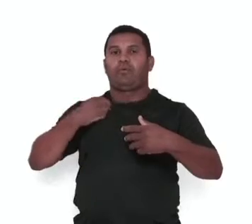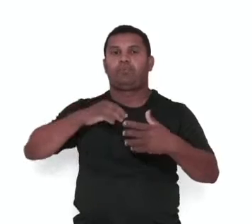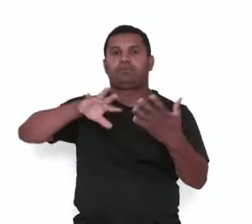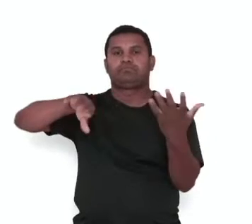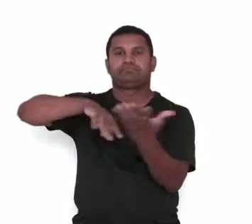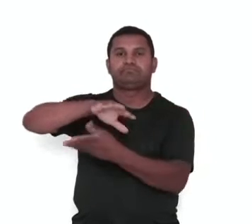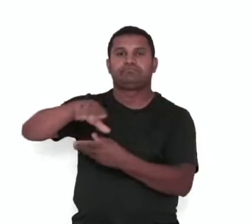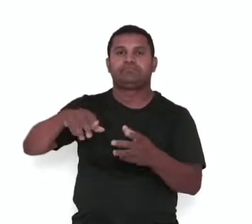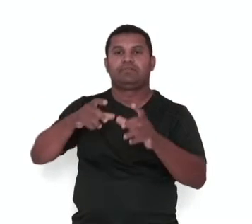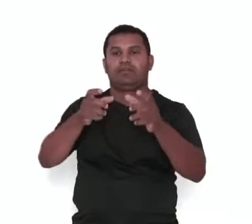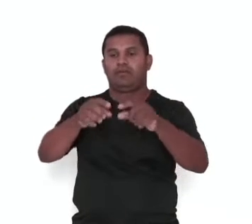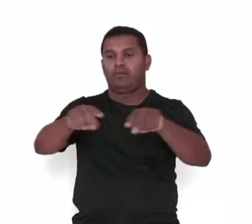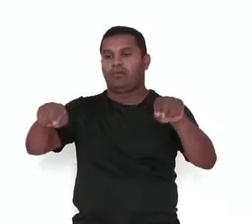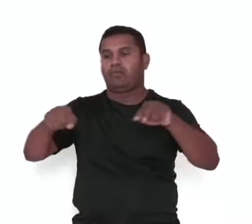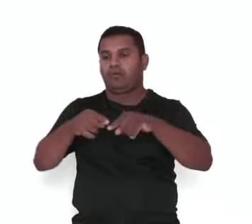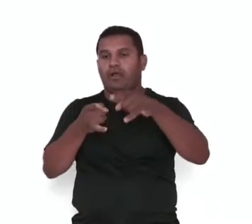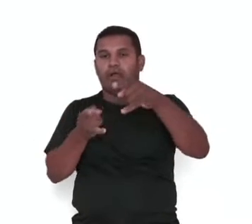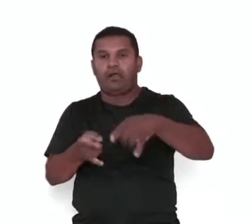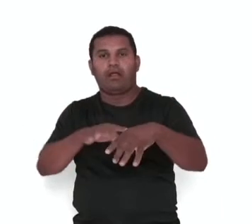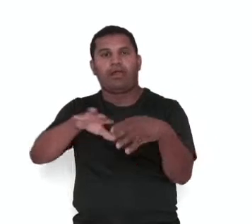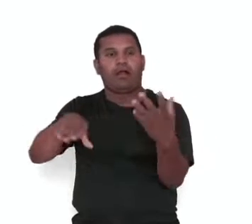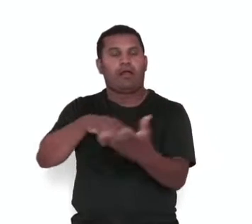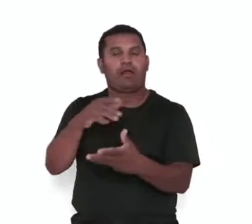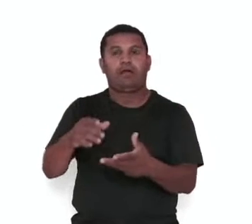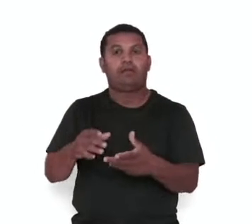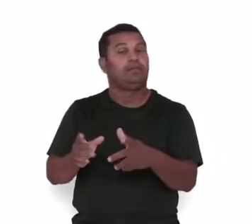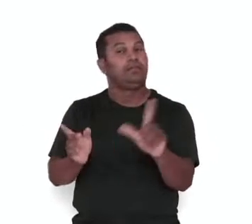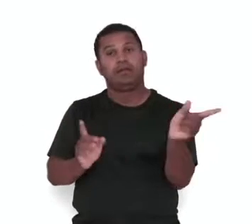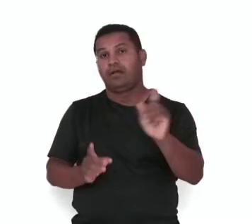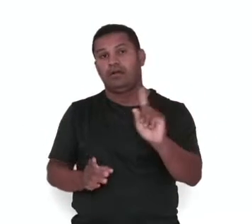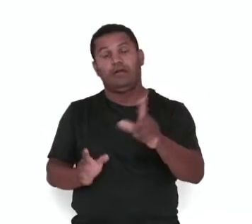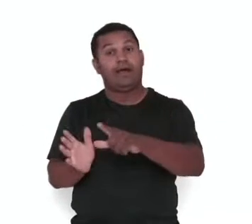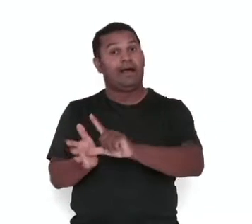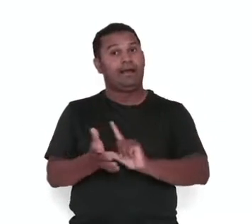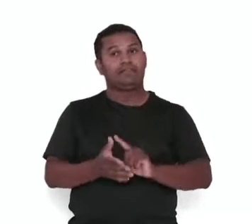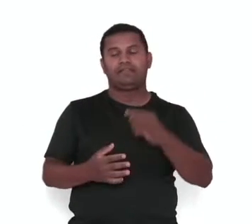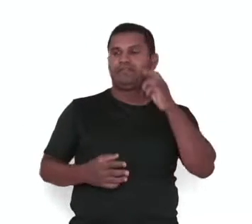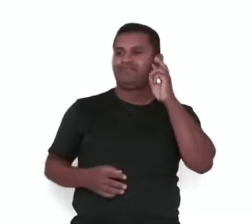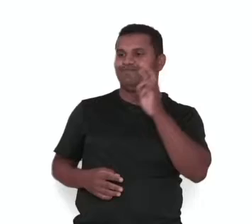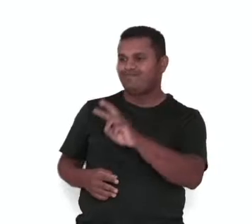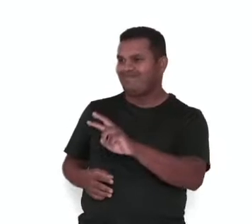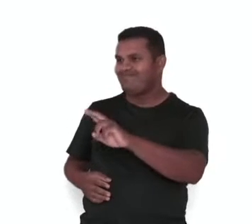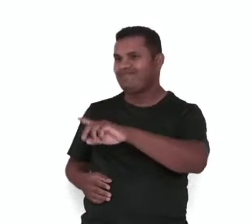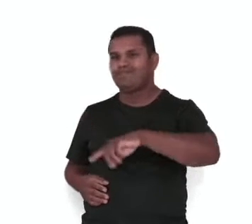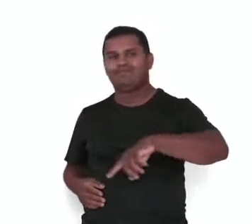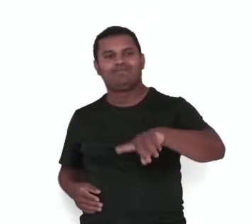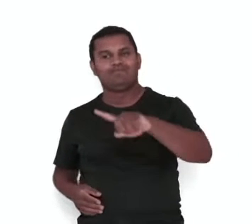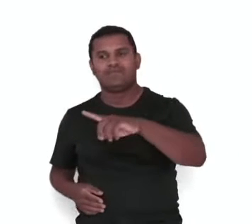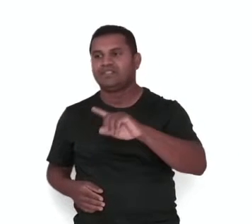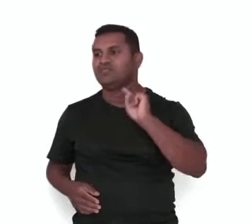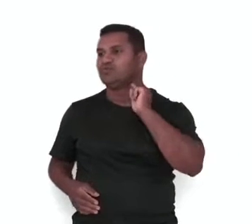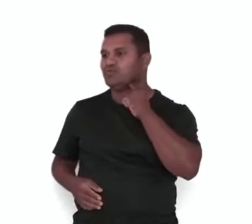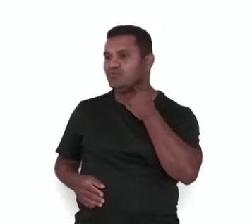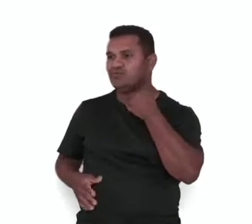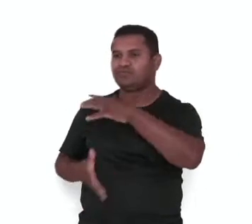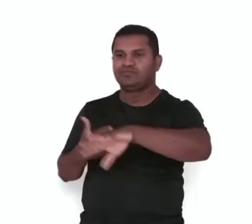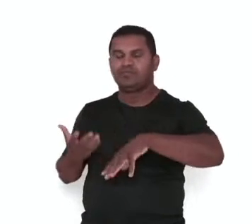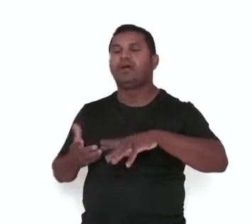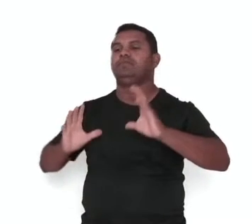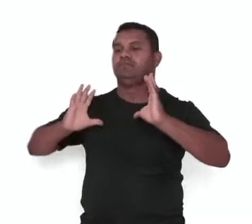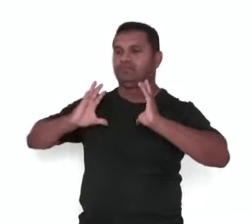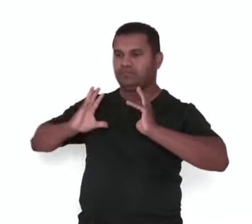de futuro e planejamento, caracterizada por uma atenção a todos os possíveis problemas ou